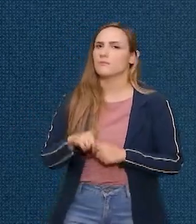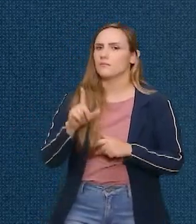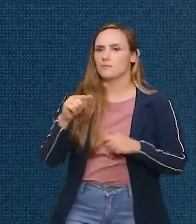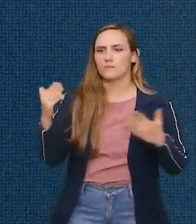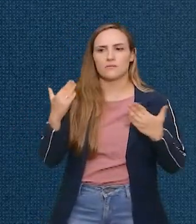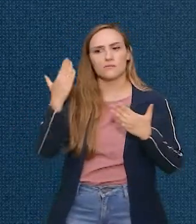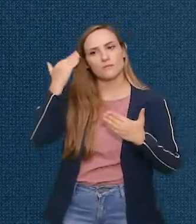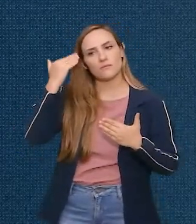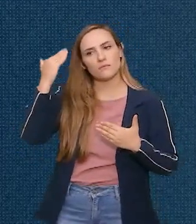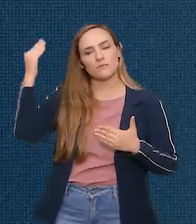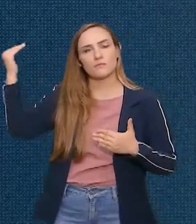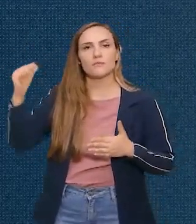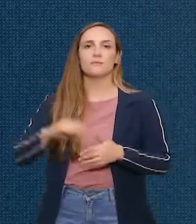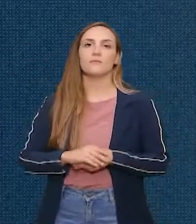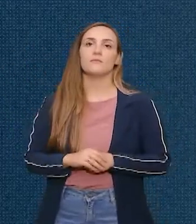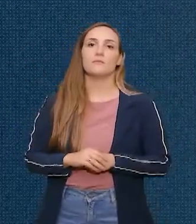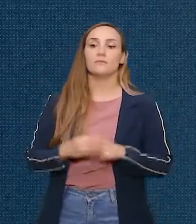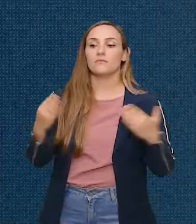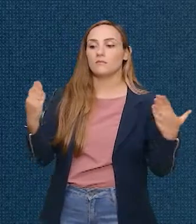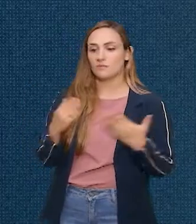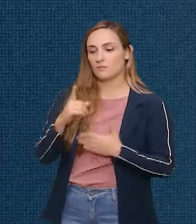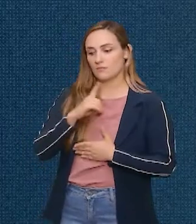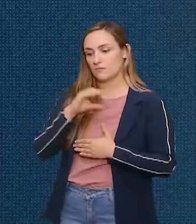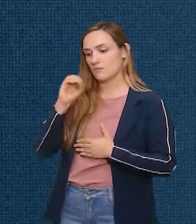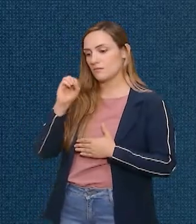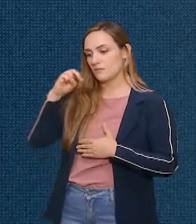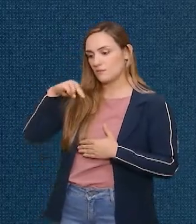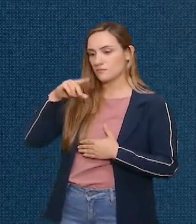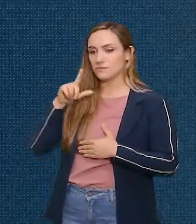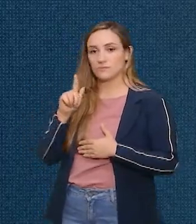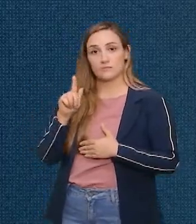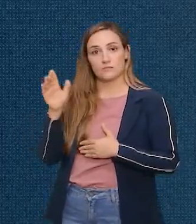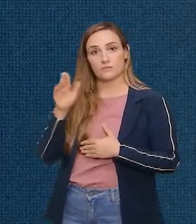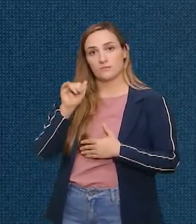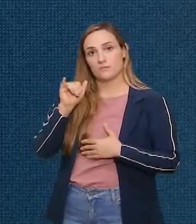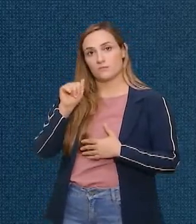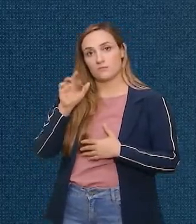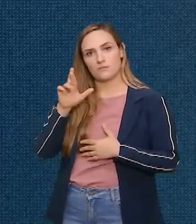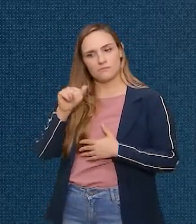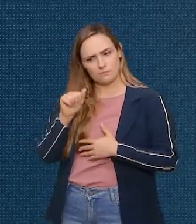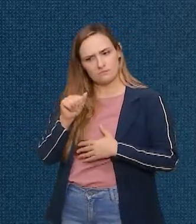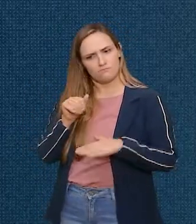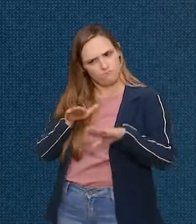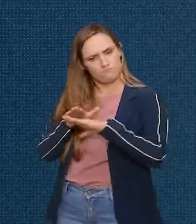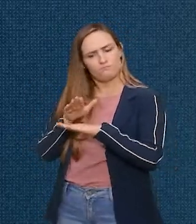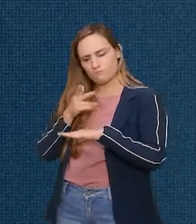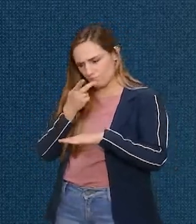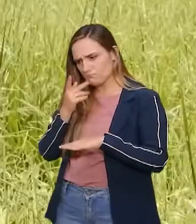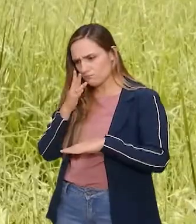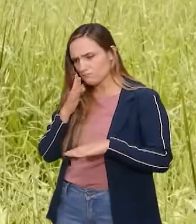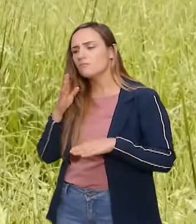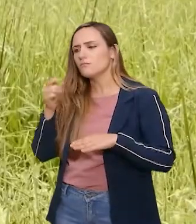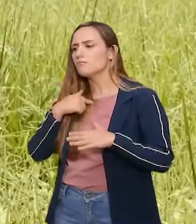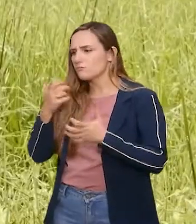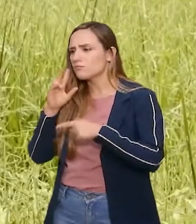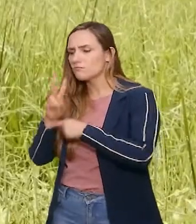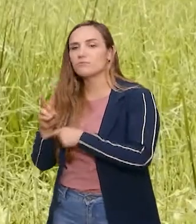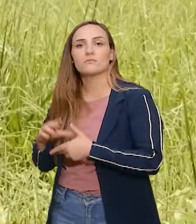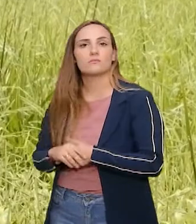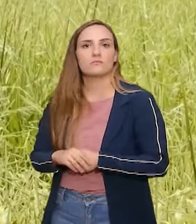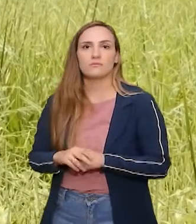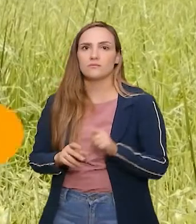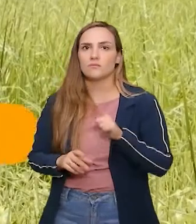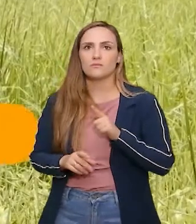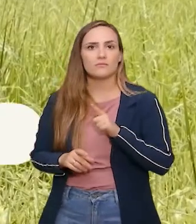caso ficou conhecido e a ONG Ara, que atua no resgate e recuperação de animais, entrou na história. Eram dezenas